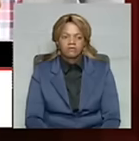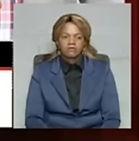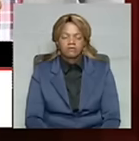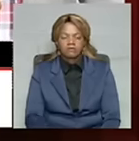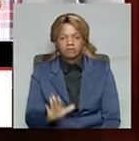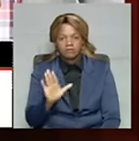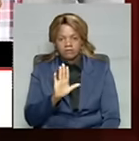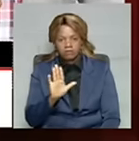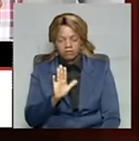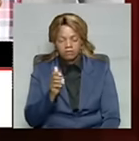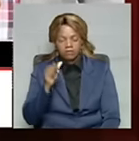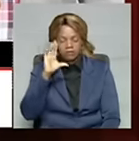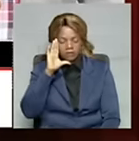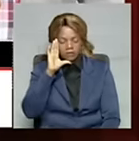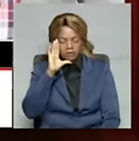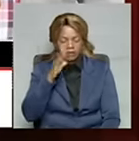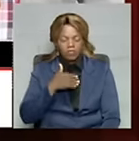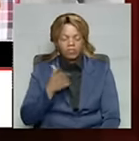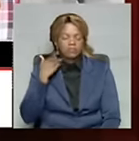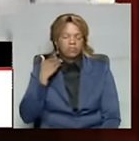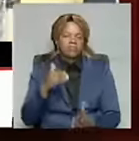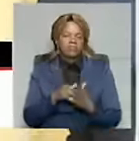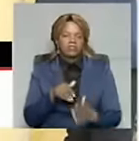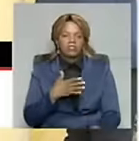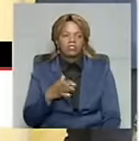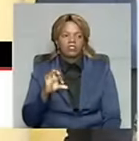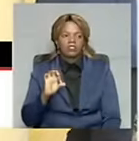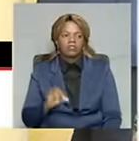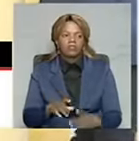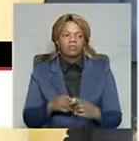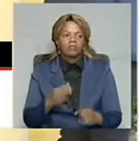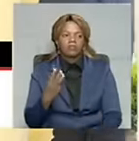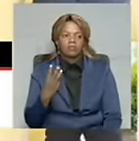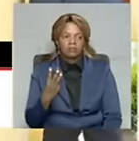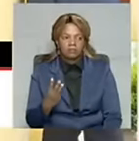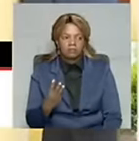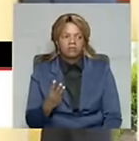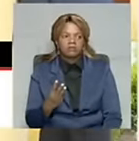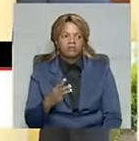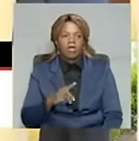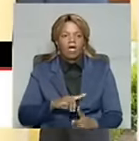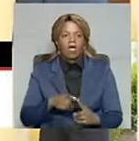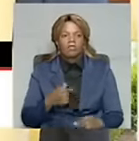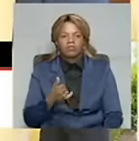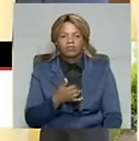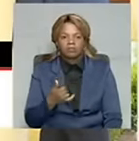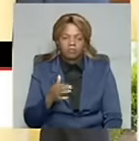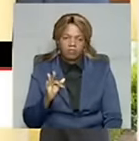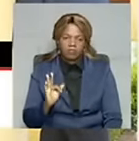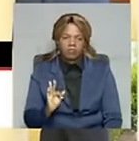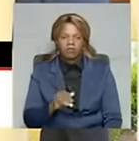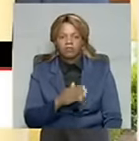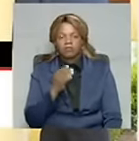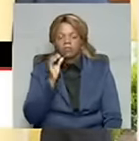Boa tarde a ambos. Segunda-feira, 18 de março de 2024. Uma data que fica marcada